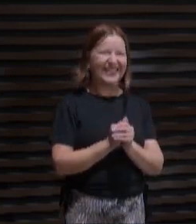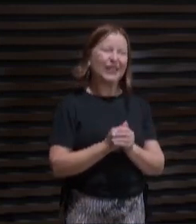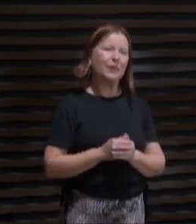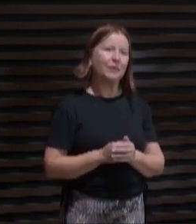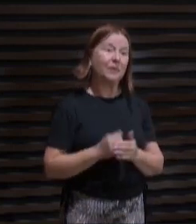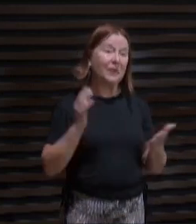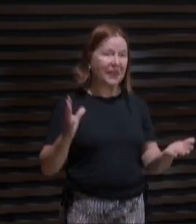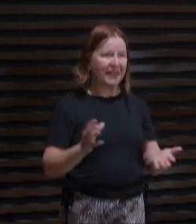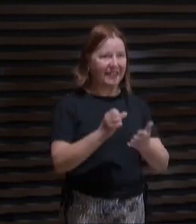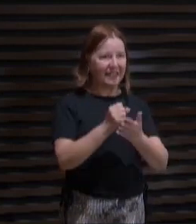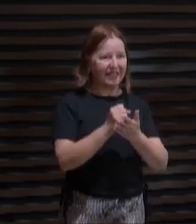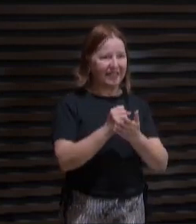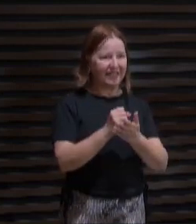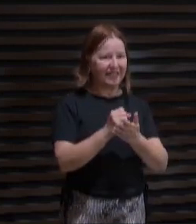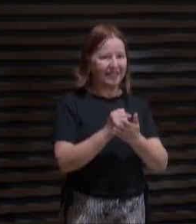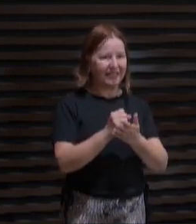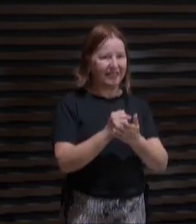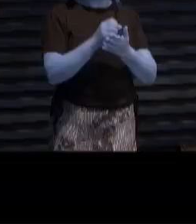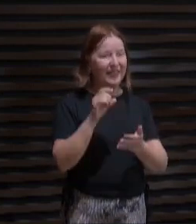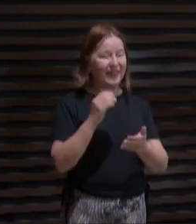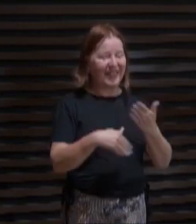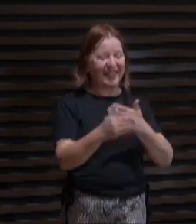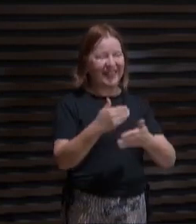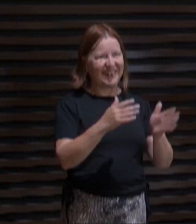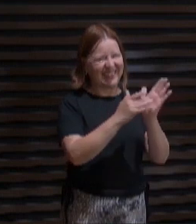A salvação é apenas por Jesus Cristo.